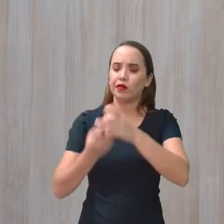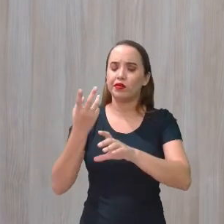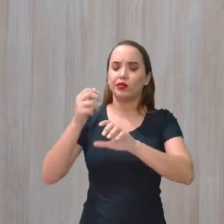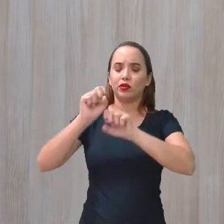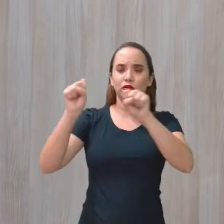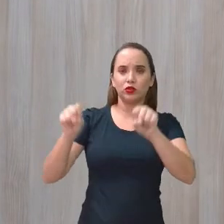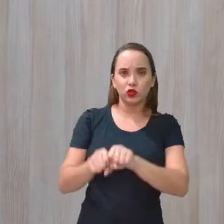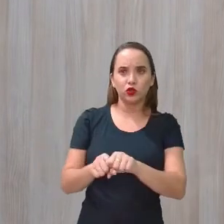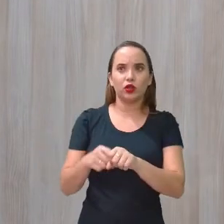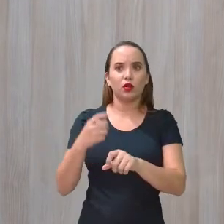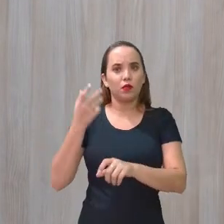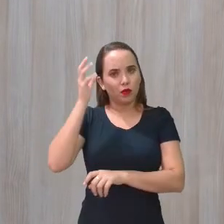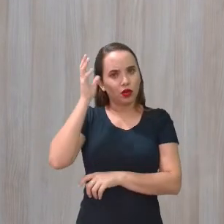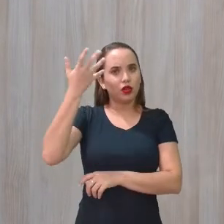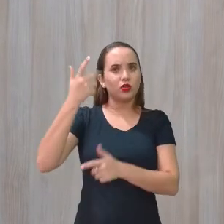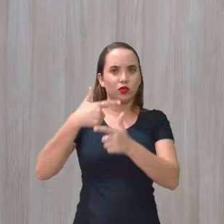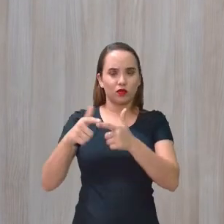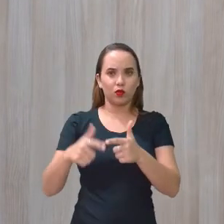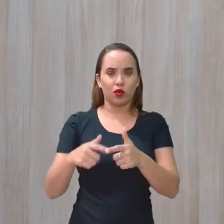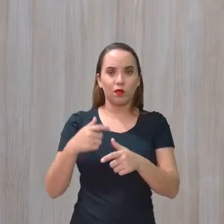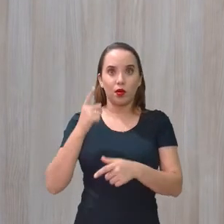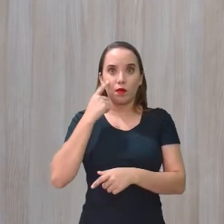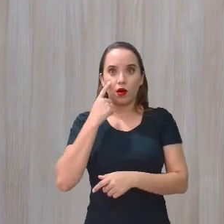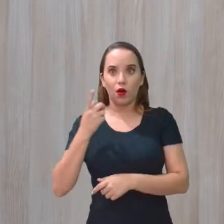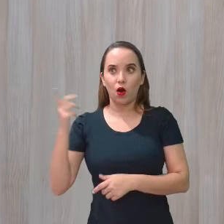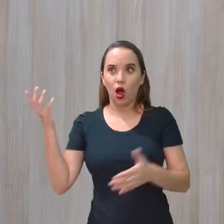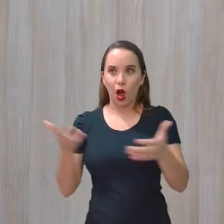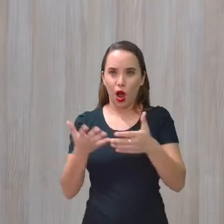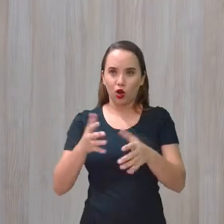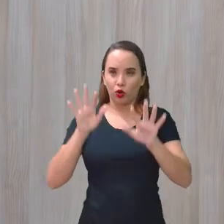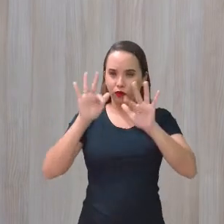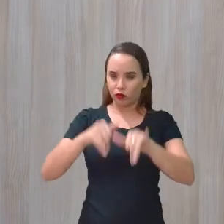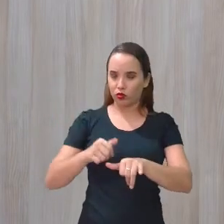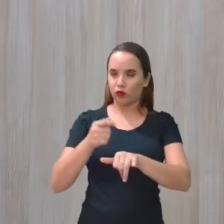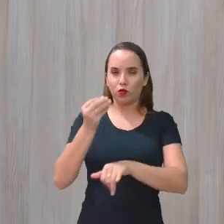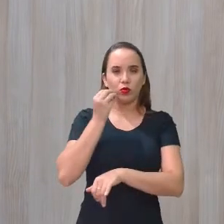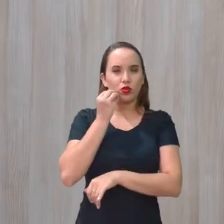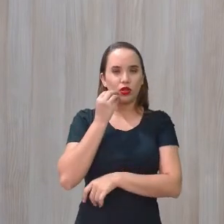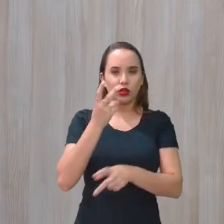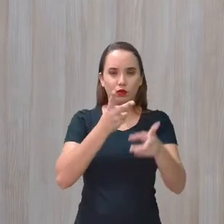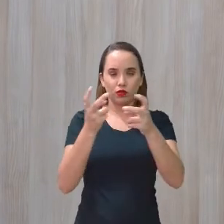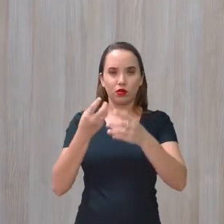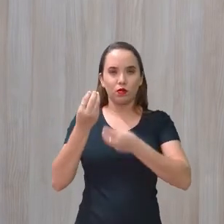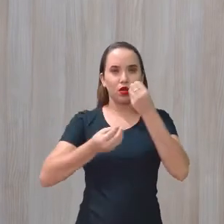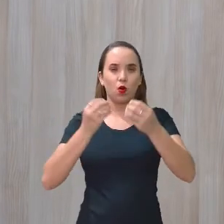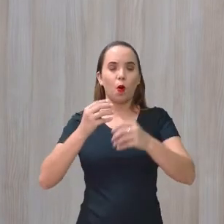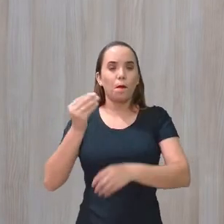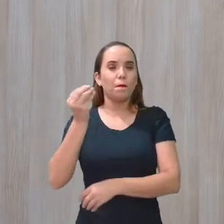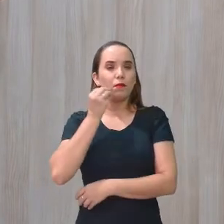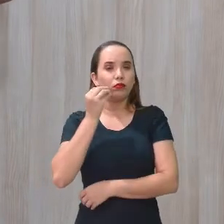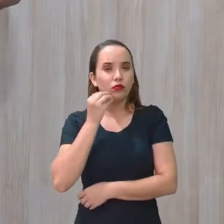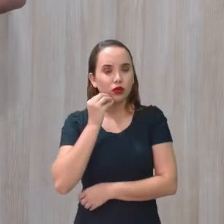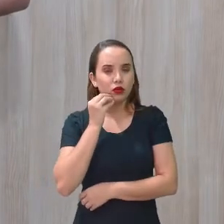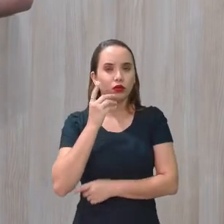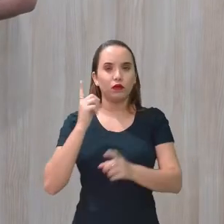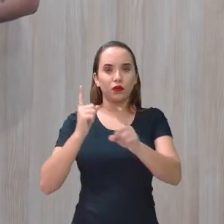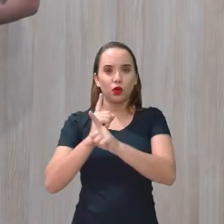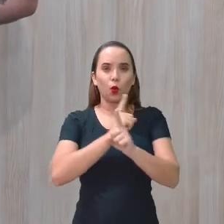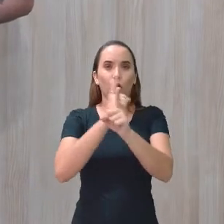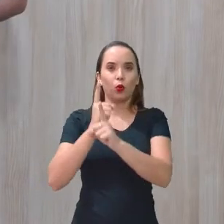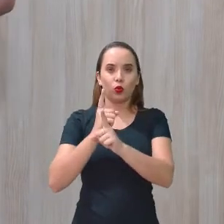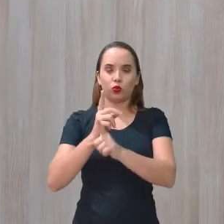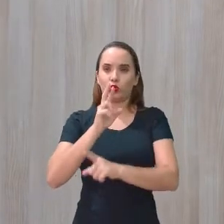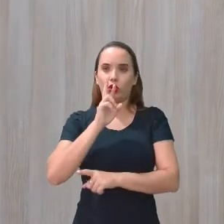esse problema. Nesse finalzinho aqui, vamos tentar perceber como é que a gente consegue, por tentativa, encontrar os resultados aqui. Será que a